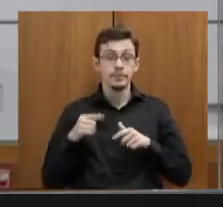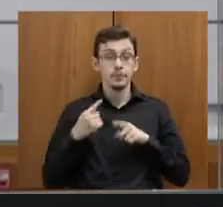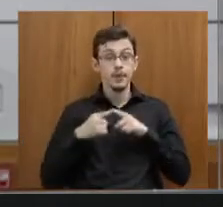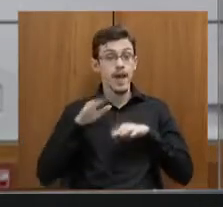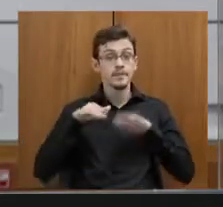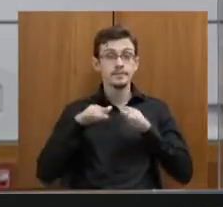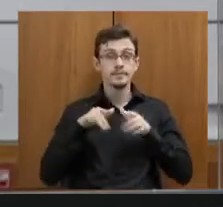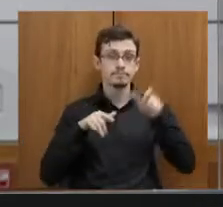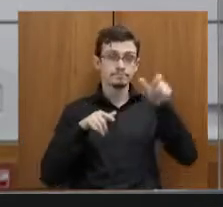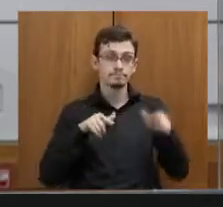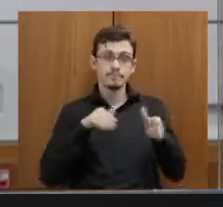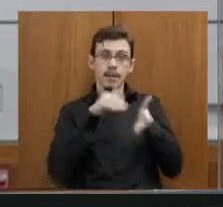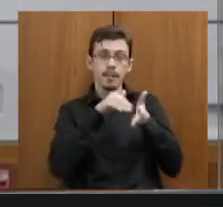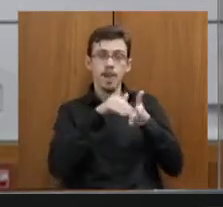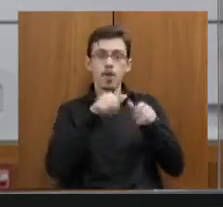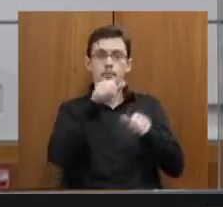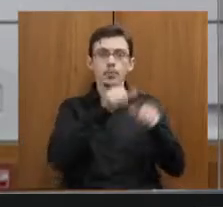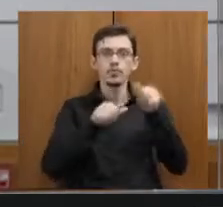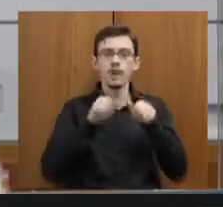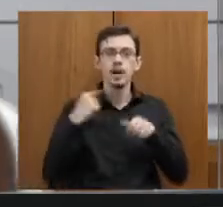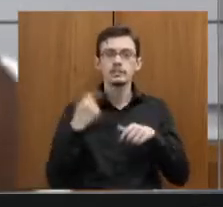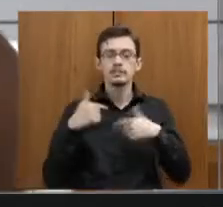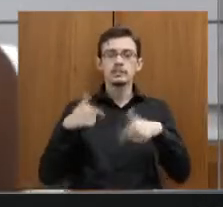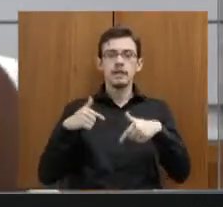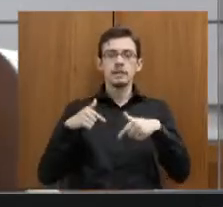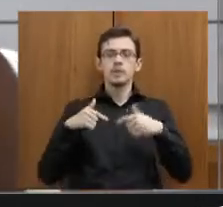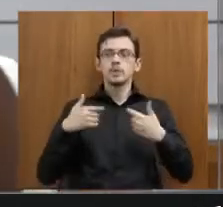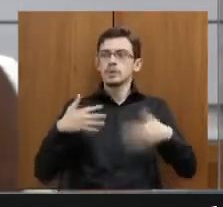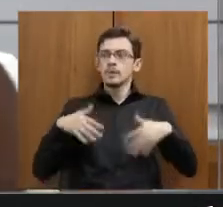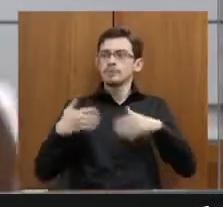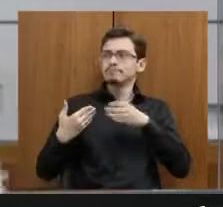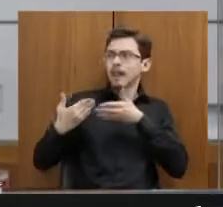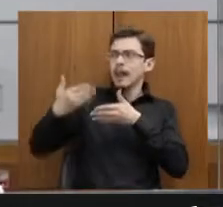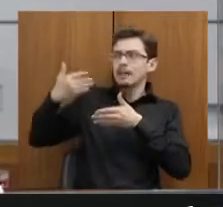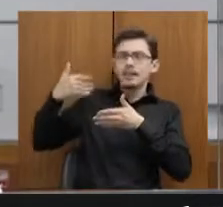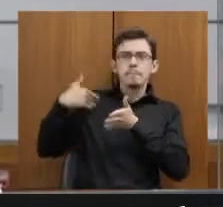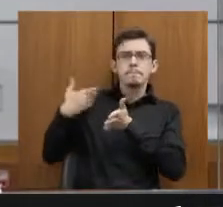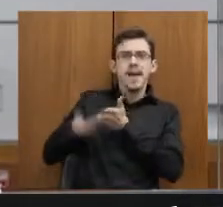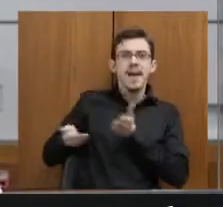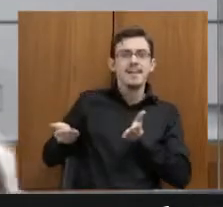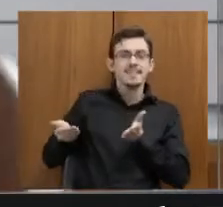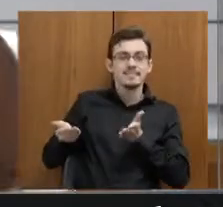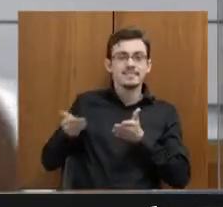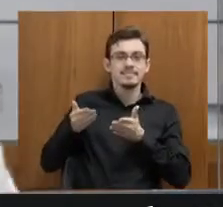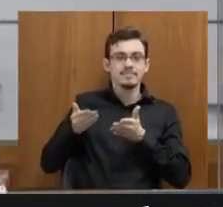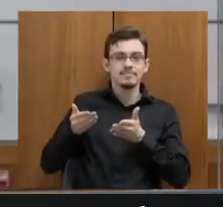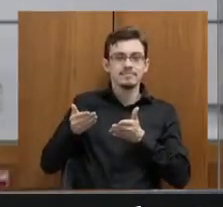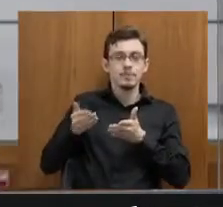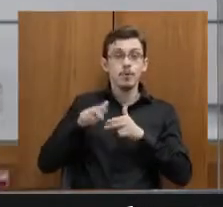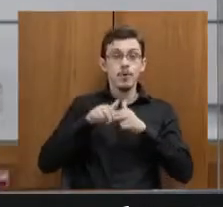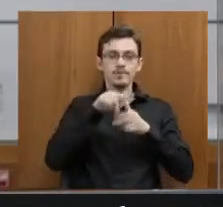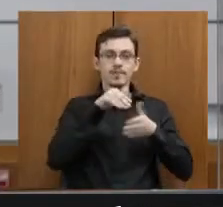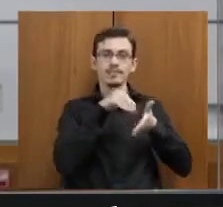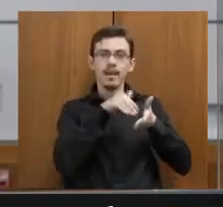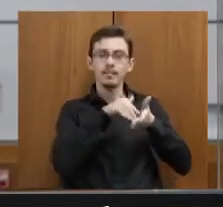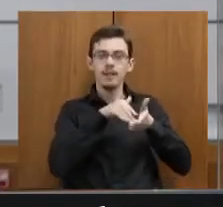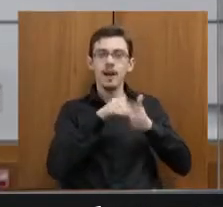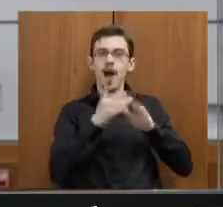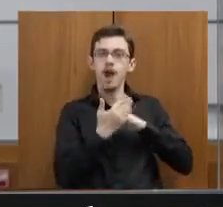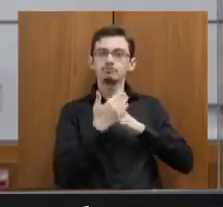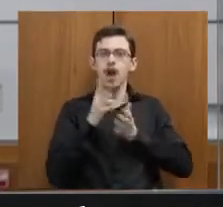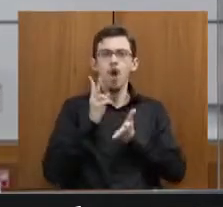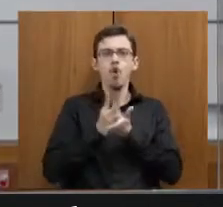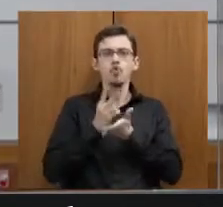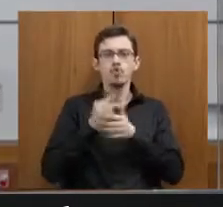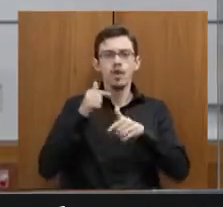pessoa e aí como é que a gente fica porque esse é o problema de muitas as coisas de alguma tiro muita de novo de alguma das coisas que aconteceu